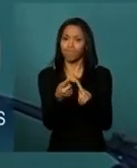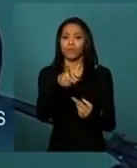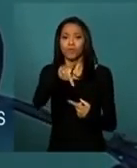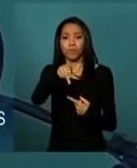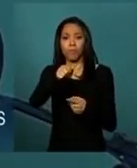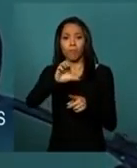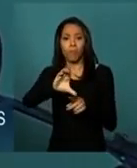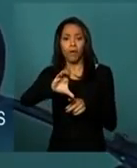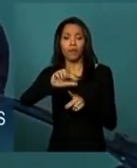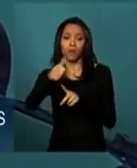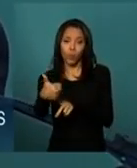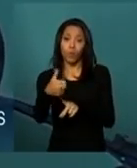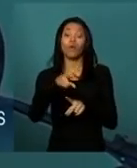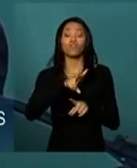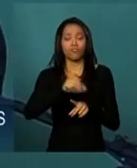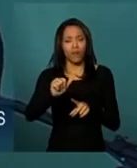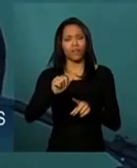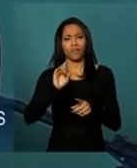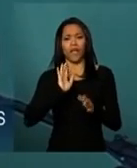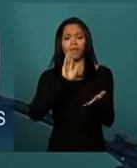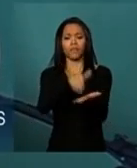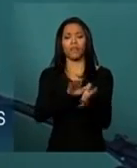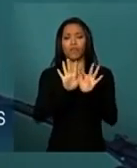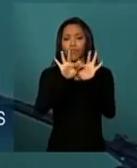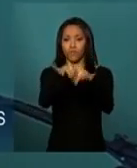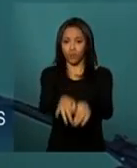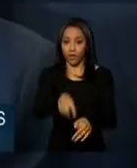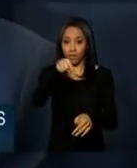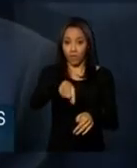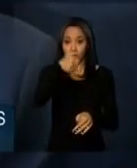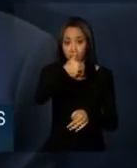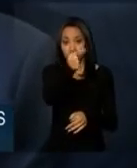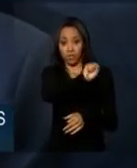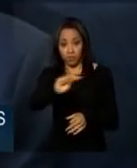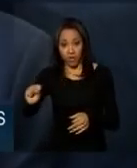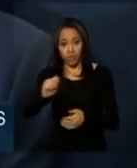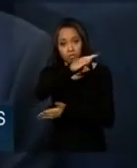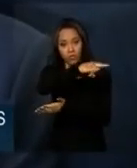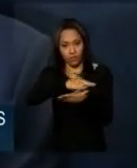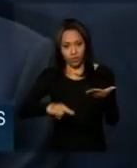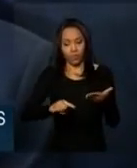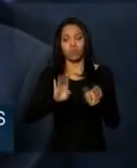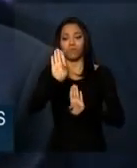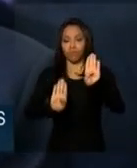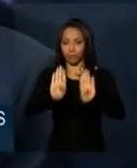ter as licitações todas até o final deste primeiro semestre.